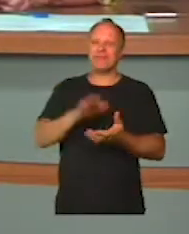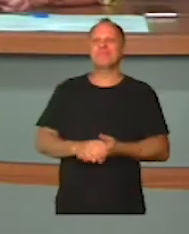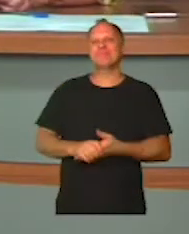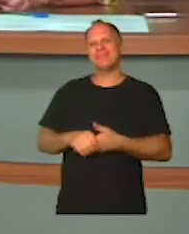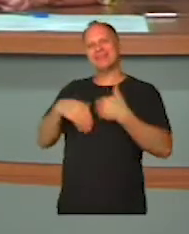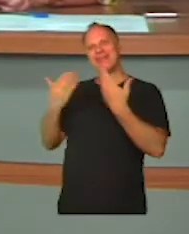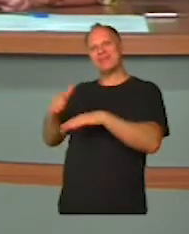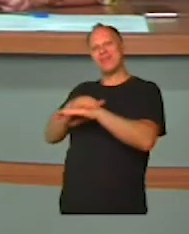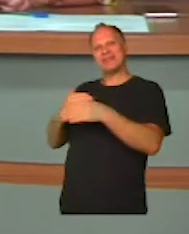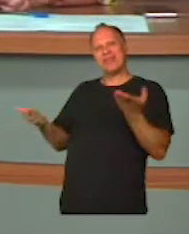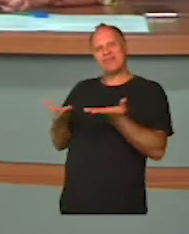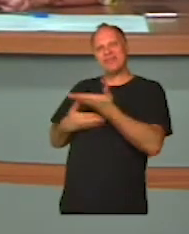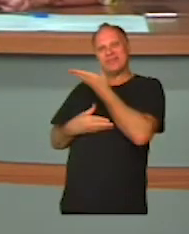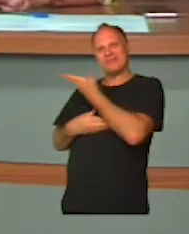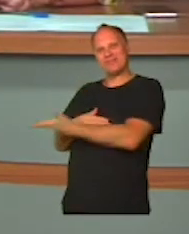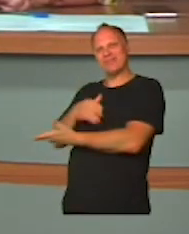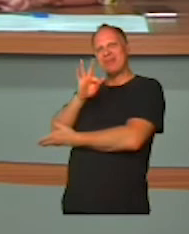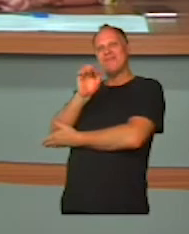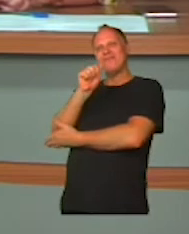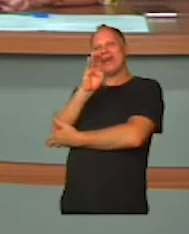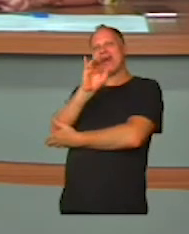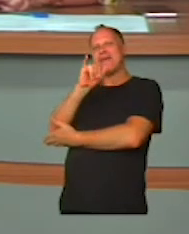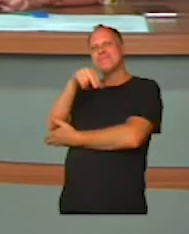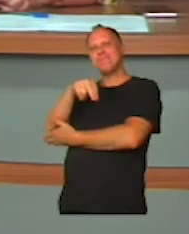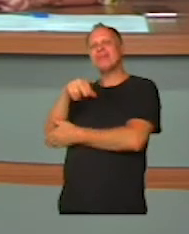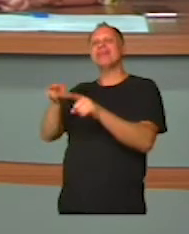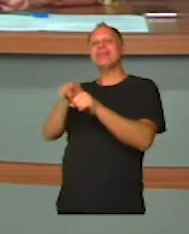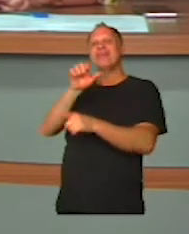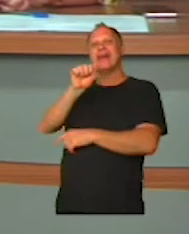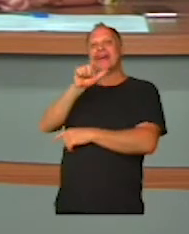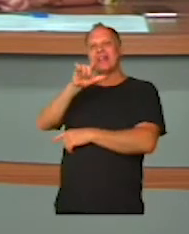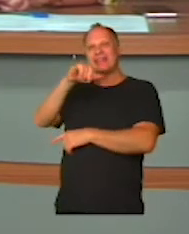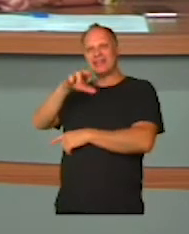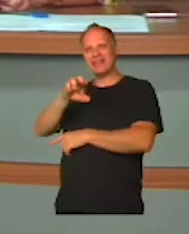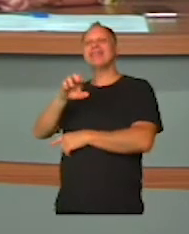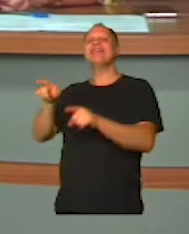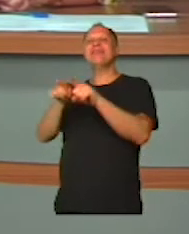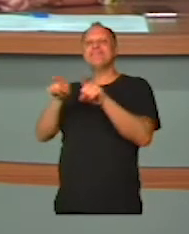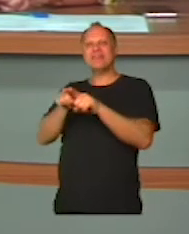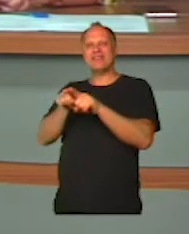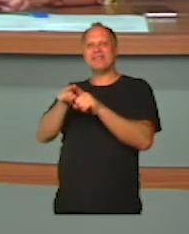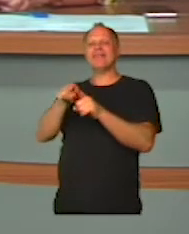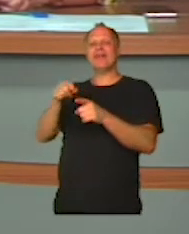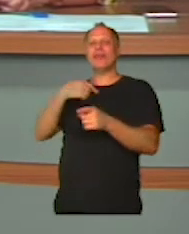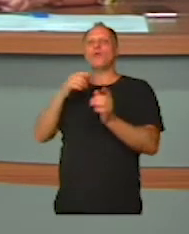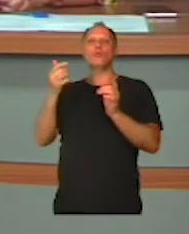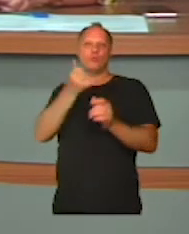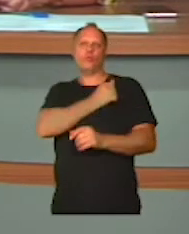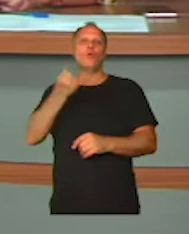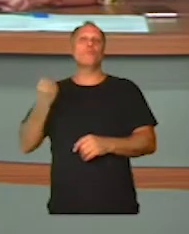aqui então hoje com o Fábio Nabud e a Leila Oliveira. Fábio, deixa o teu telefone de contato, por favor. É o